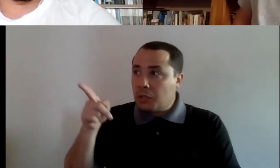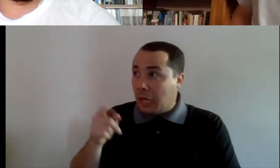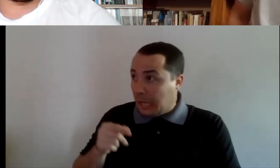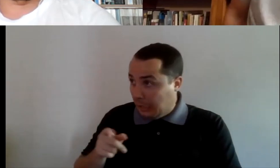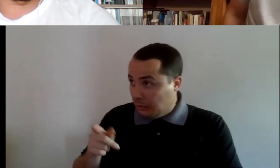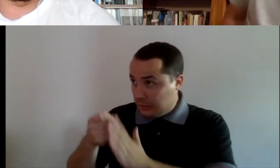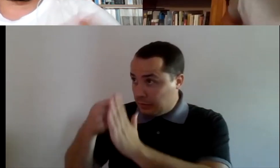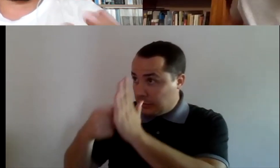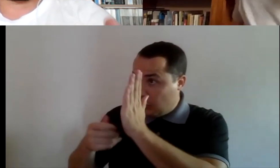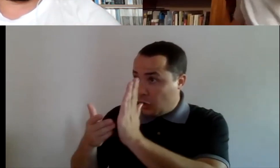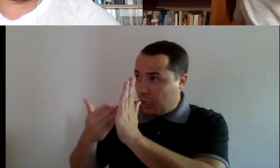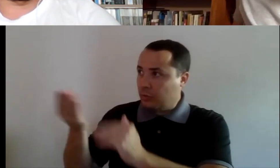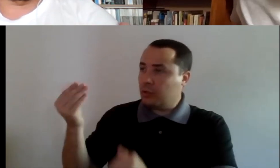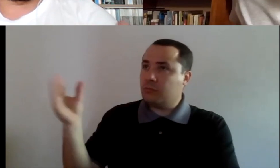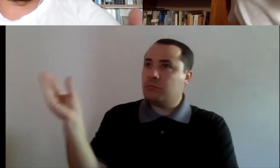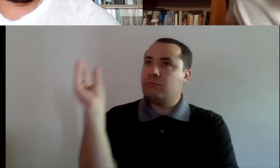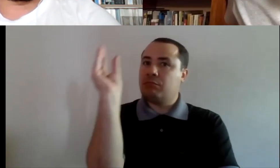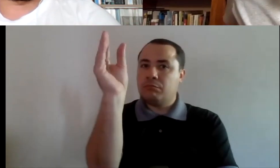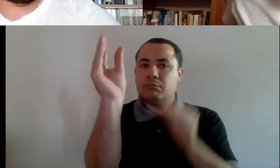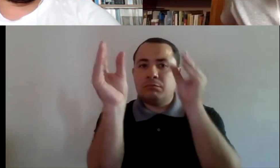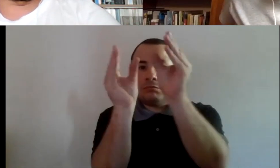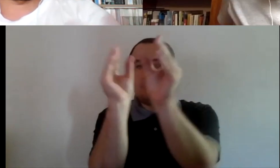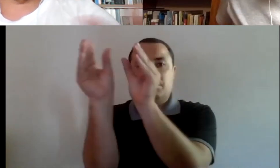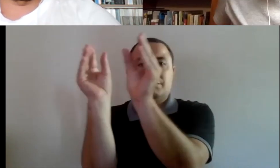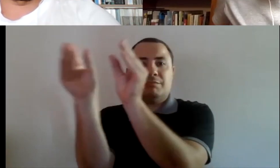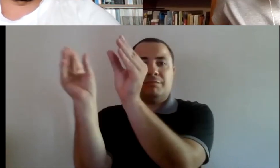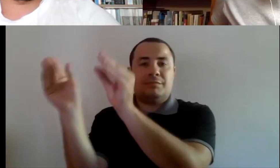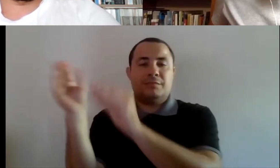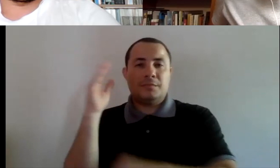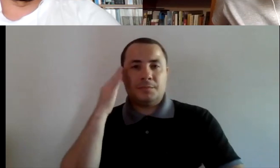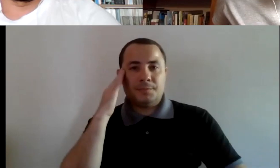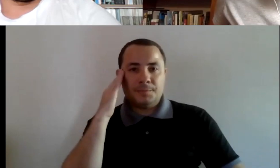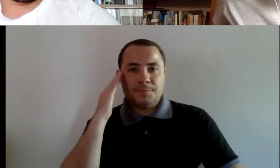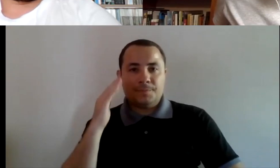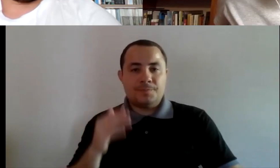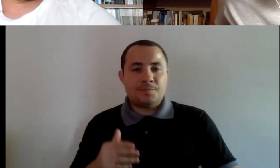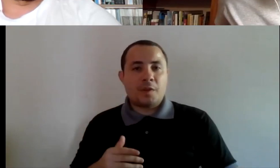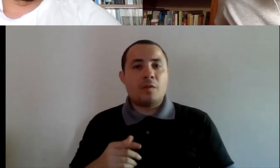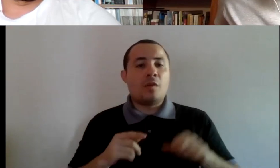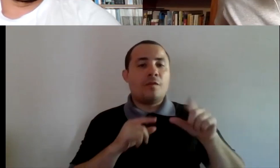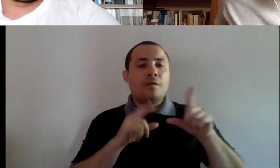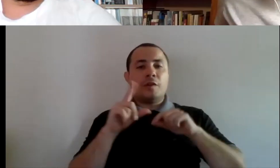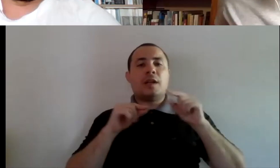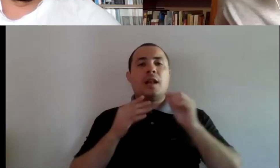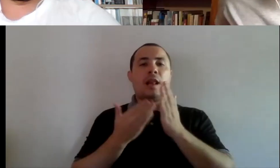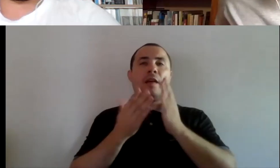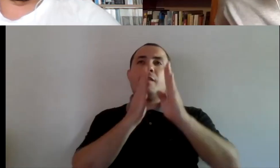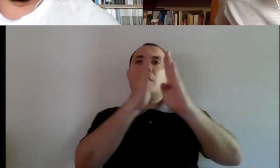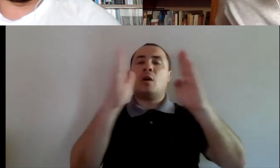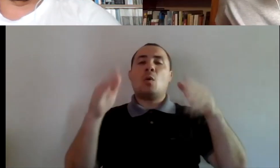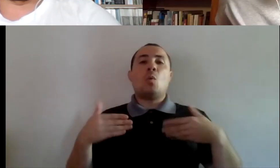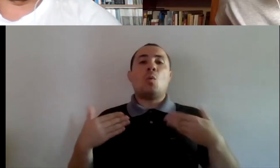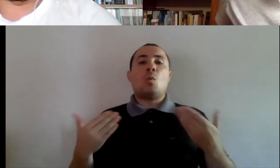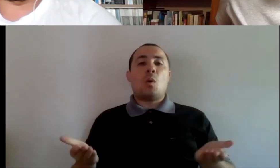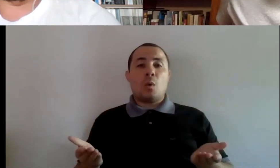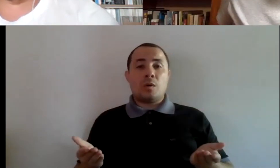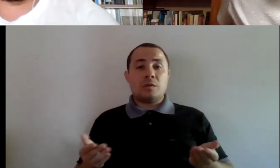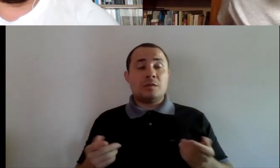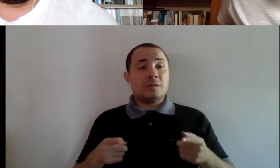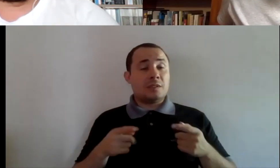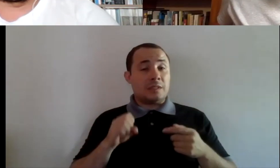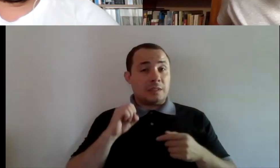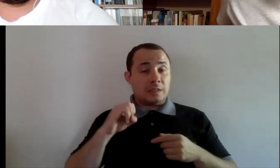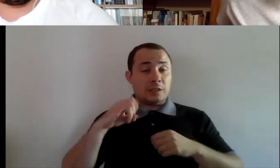falei dessa ideia de uma democratização do acervo, da escolha do acervo, ela passa muito por isso. Se você tiver os